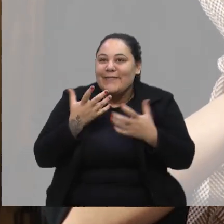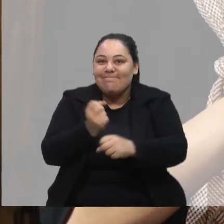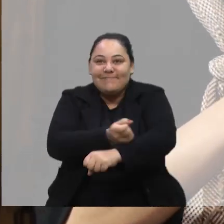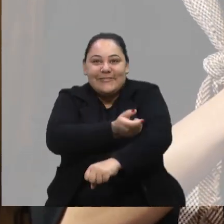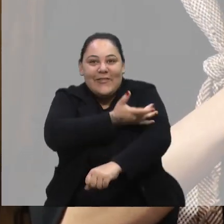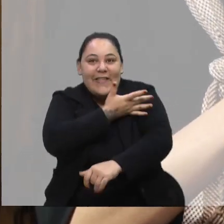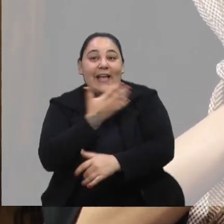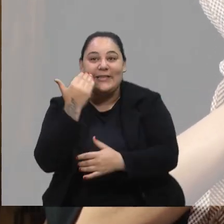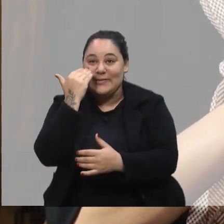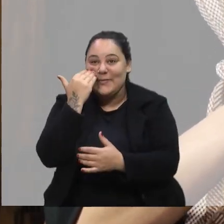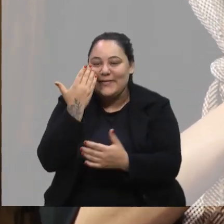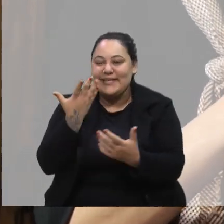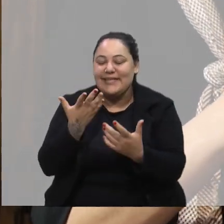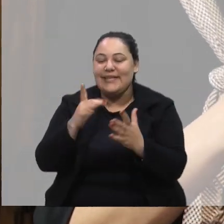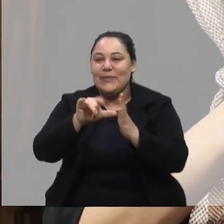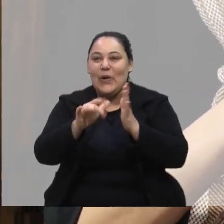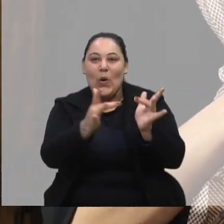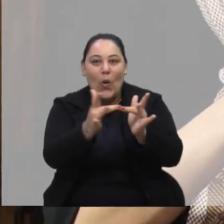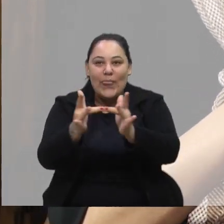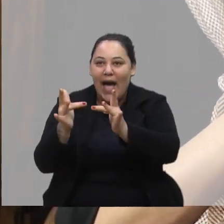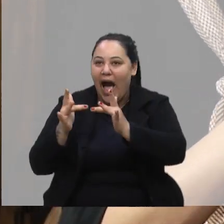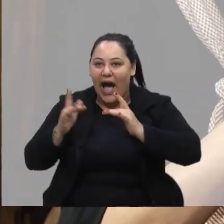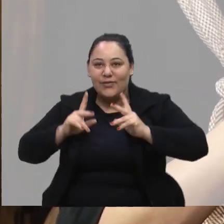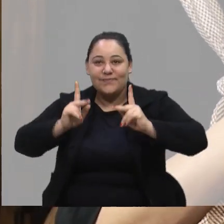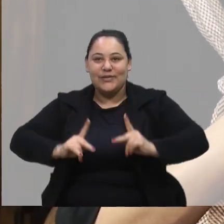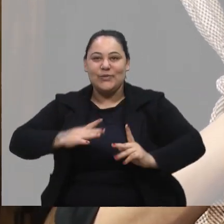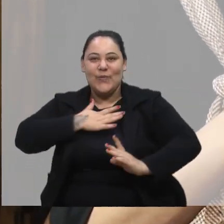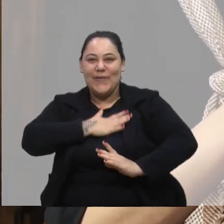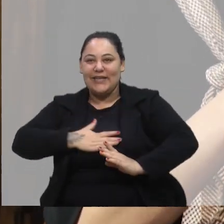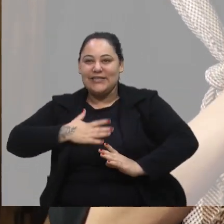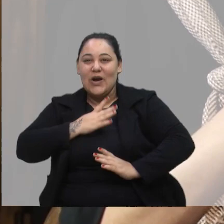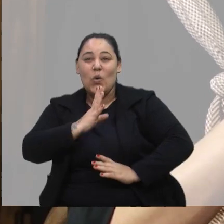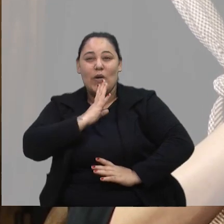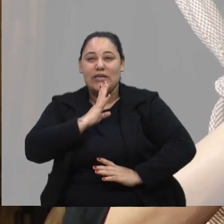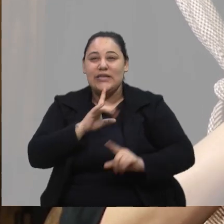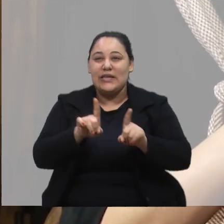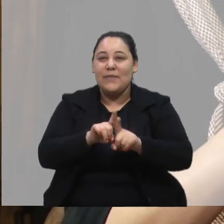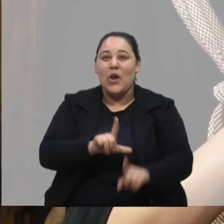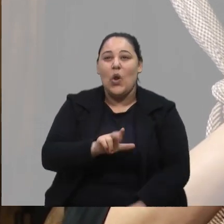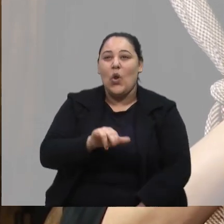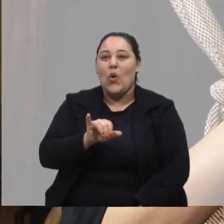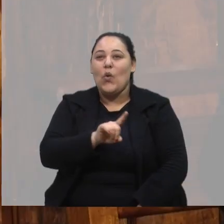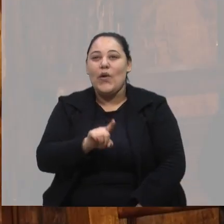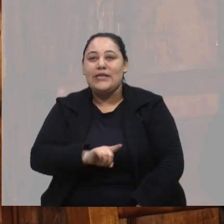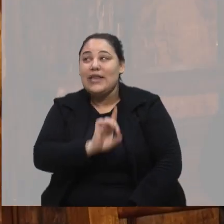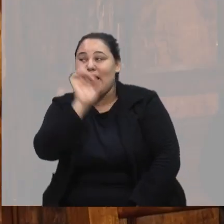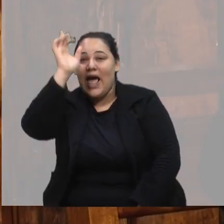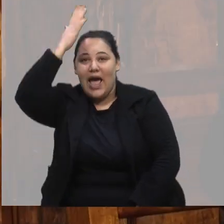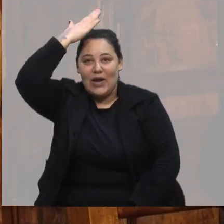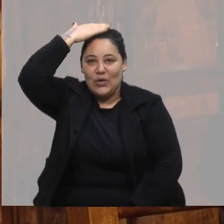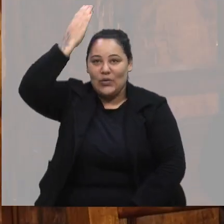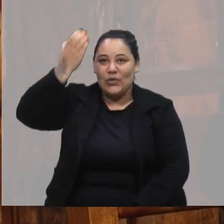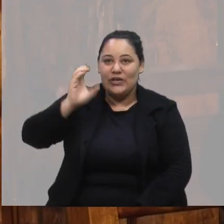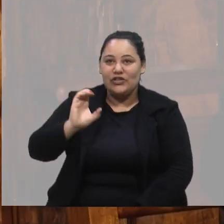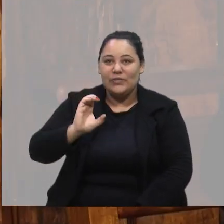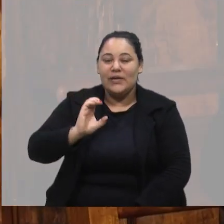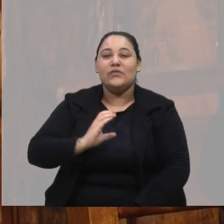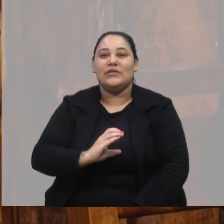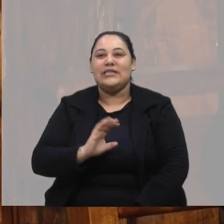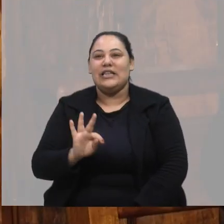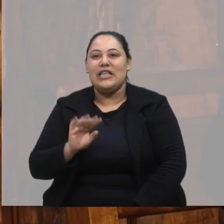E é isso, né? Eu tive o prazer de conhecer também o Luiz Carlos Borges lá em Curitiba, no CTG 20 de setembro,